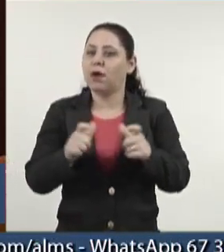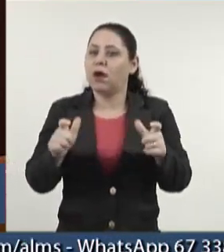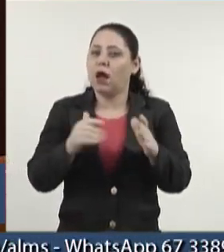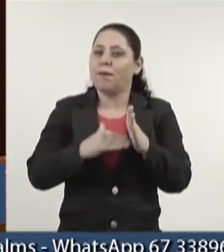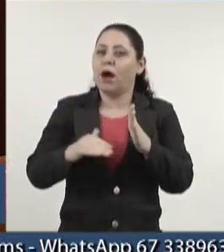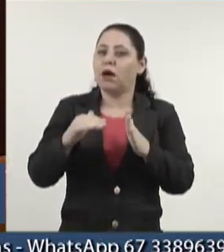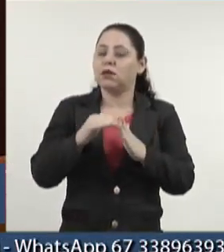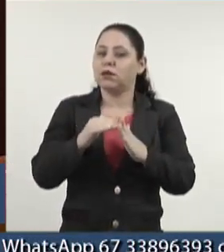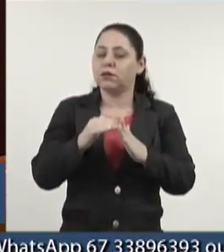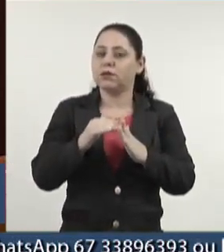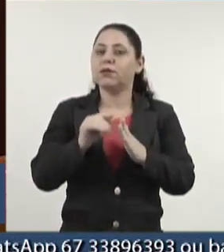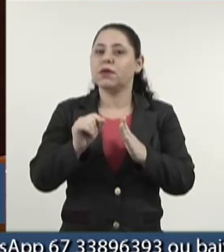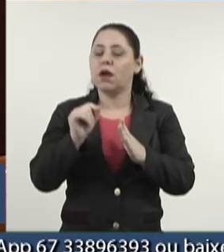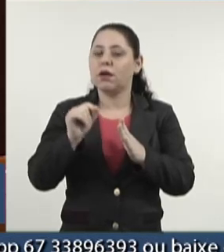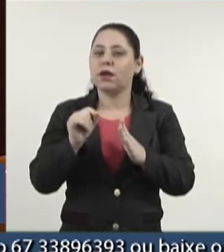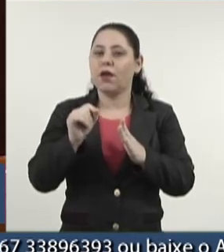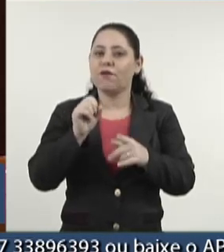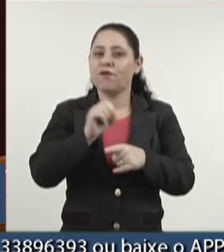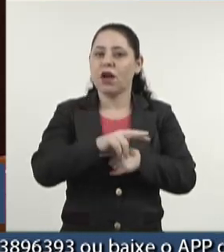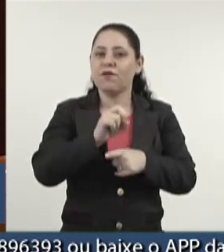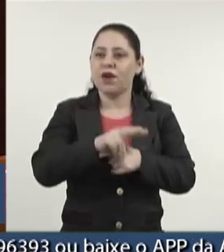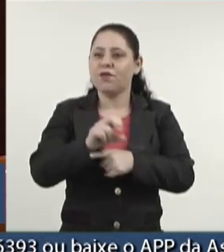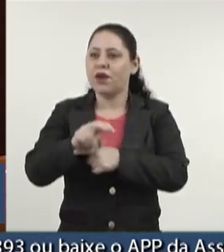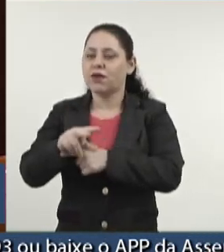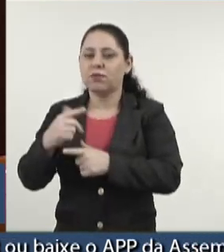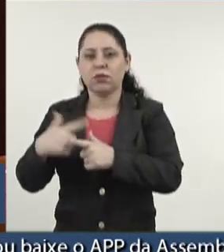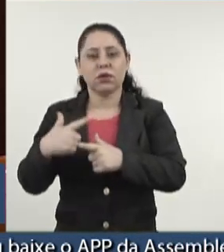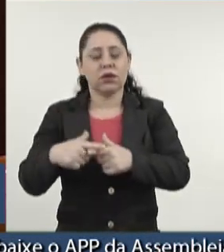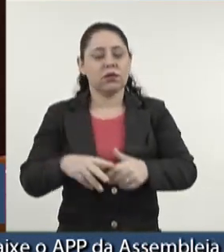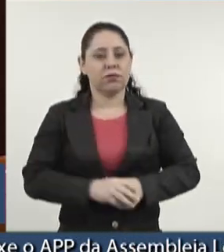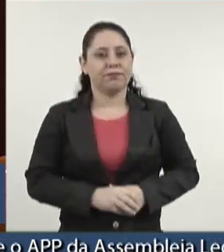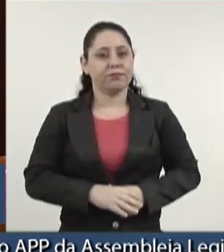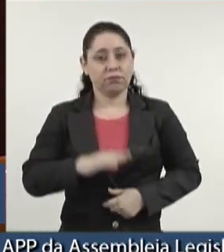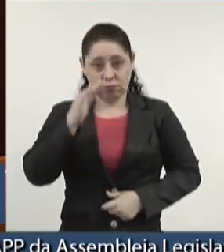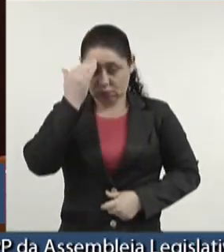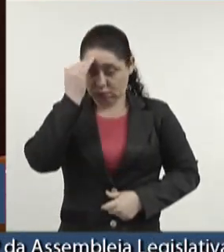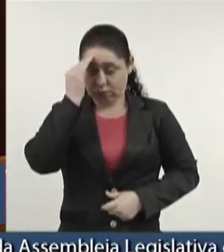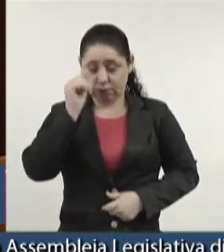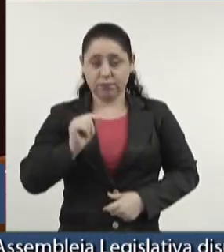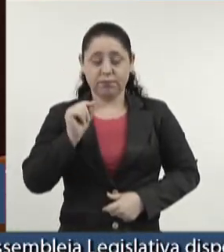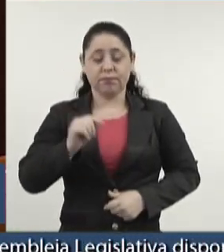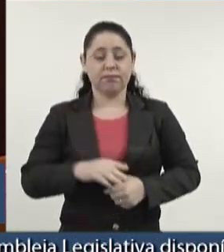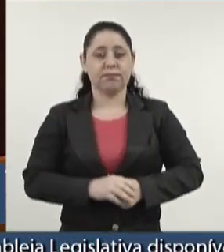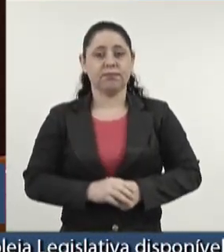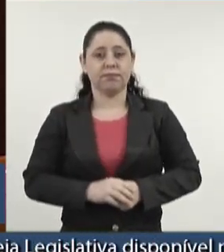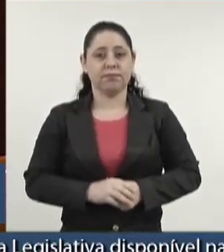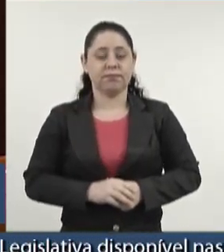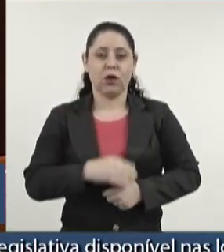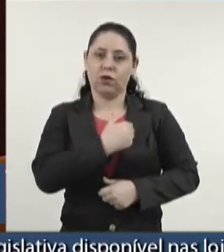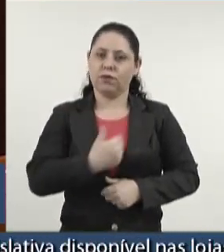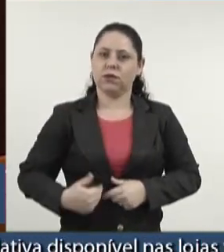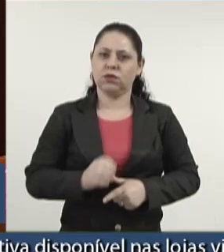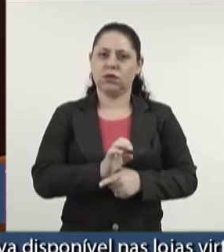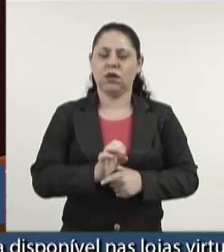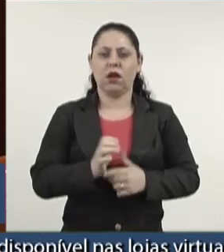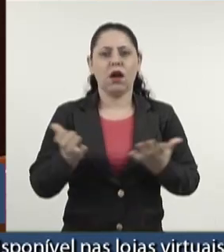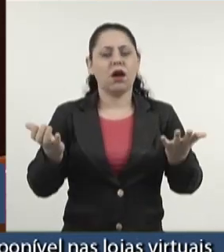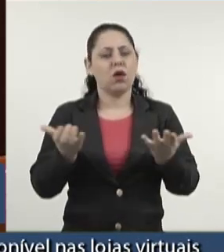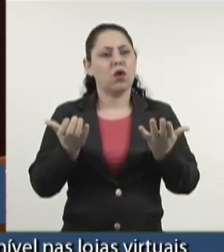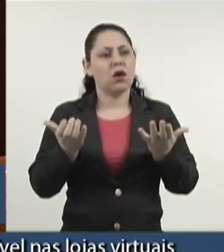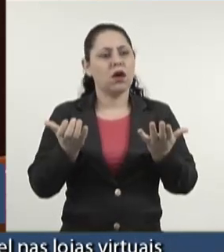aumentou substancialmente as contratações. Nós vamos entender por que o governo do Estado agora também está